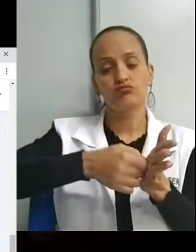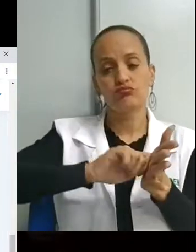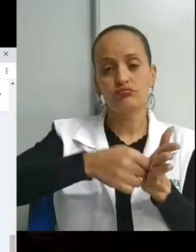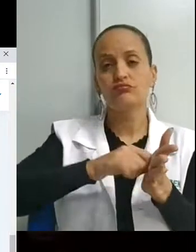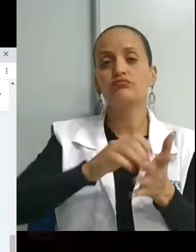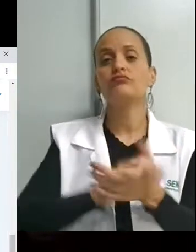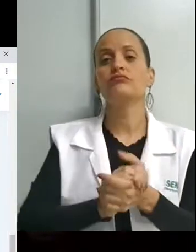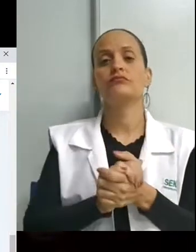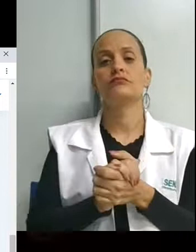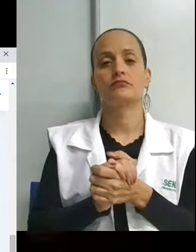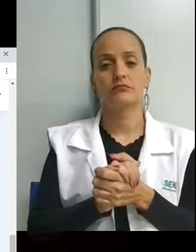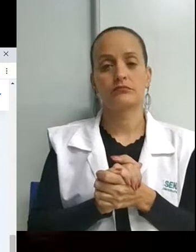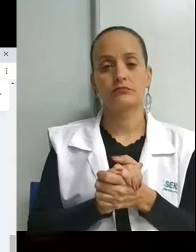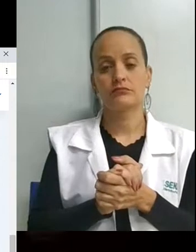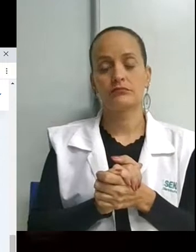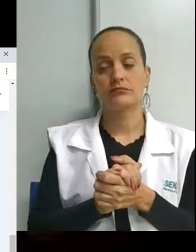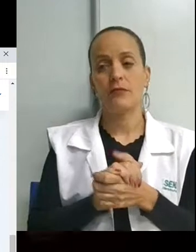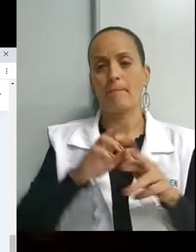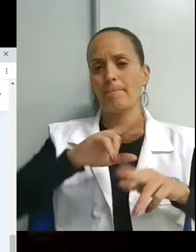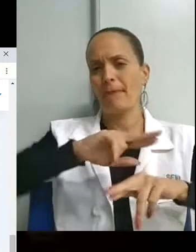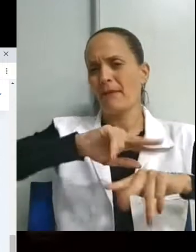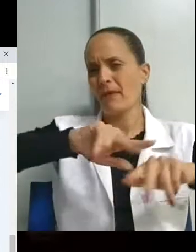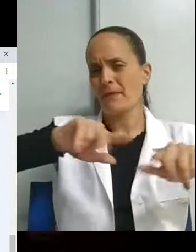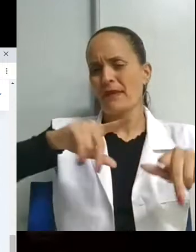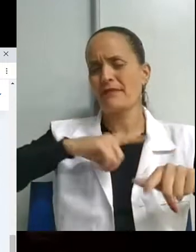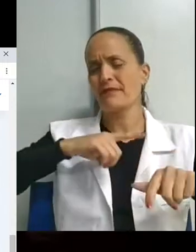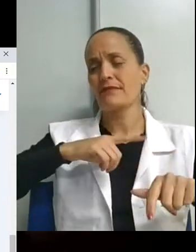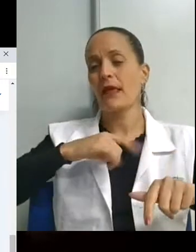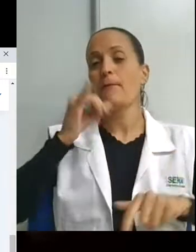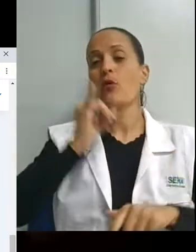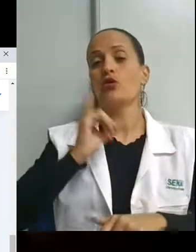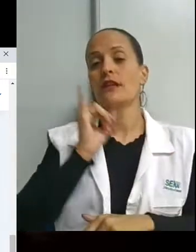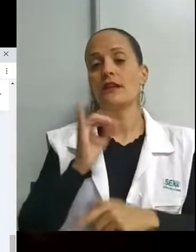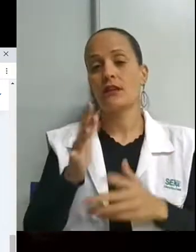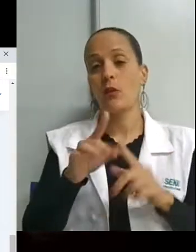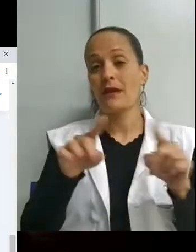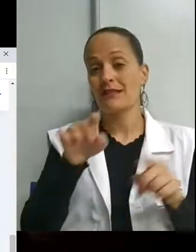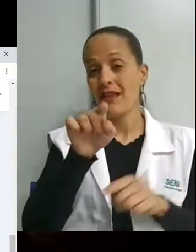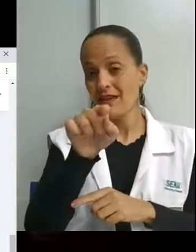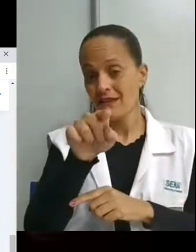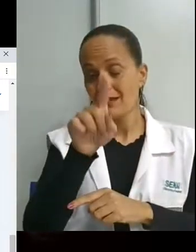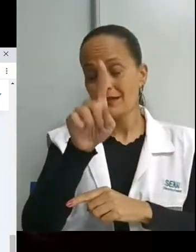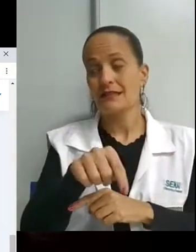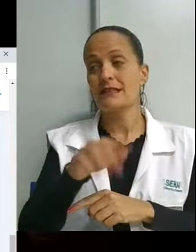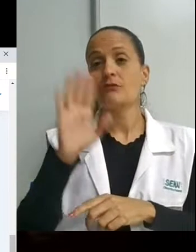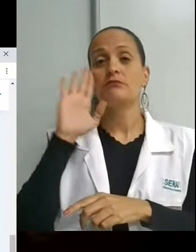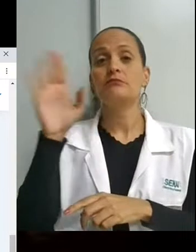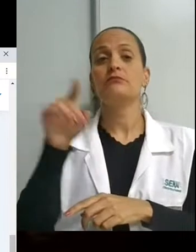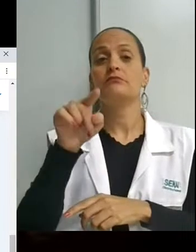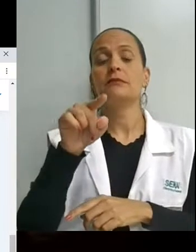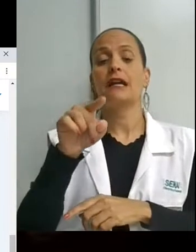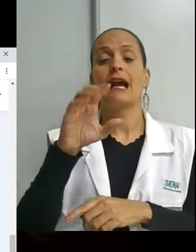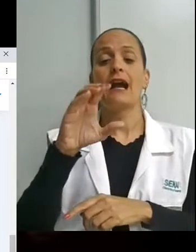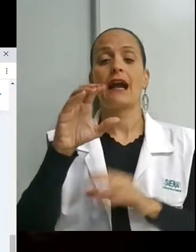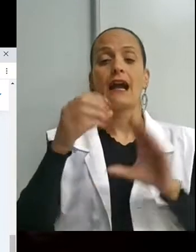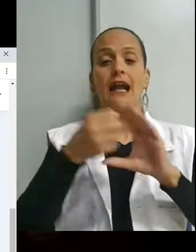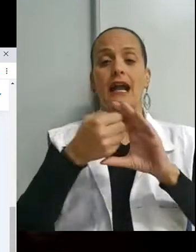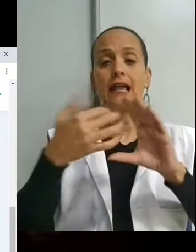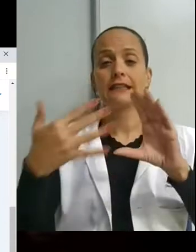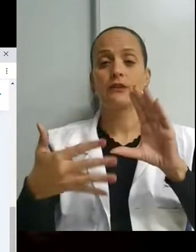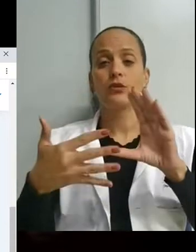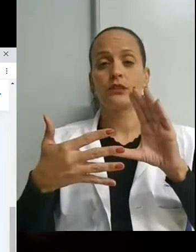multímetro digital. E aqui, para a gente, o que interessa é esse item aqui, ó, categorias dos multímetros. Por